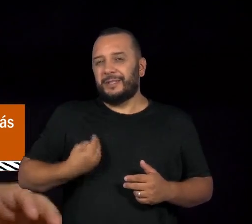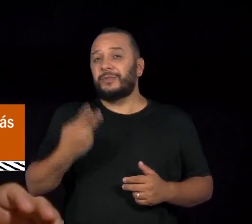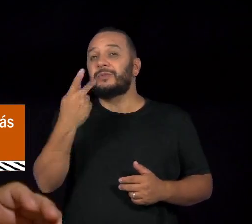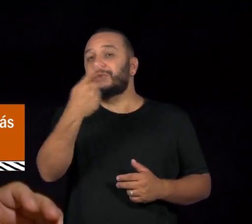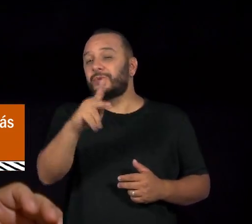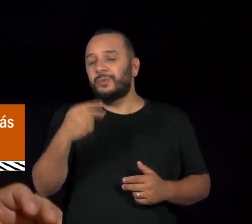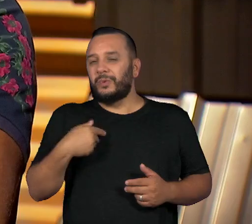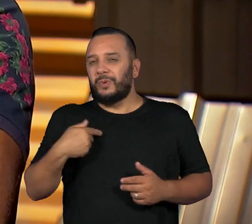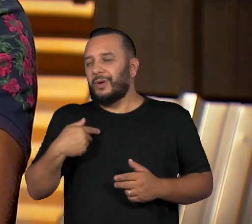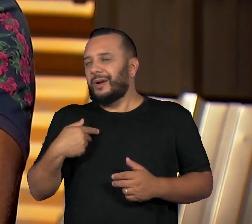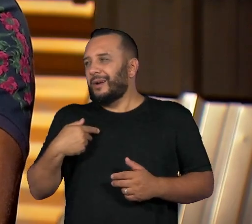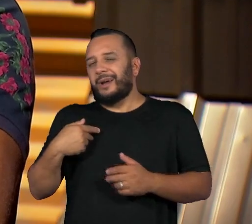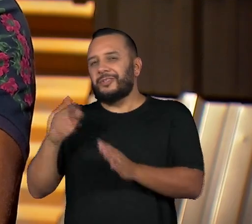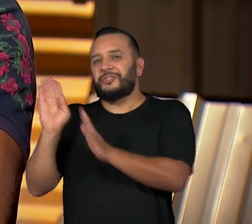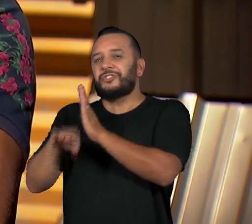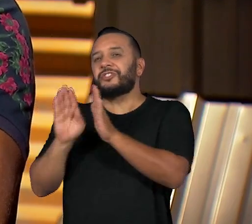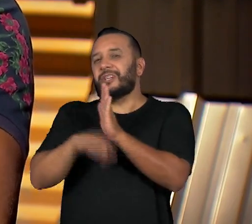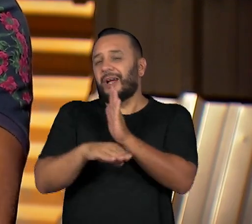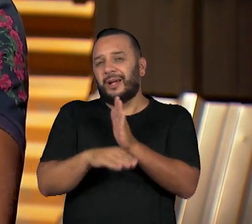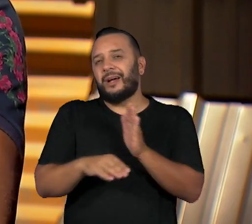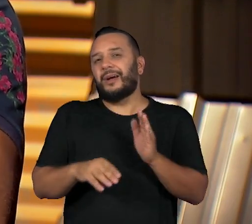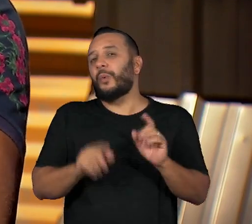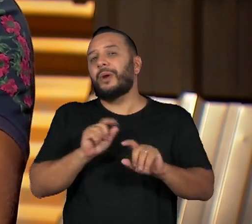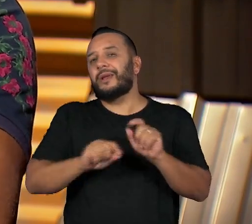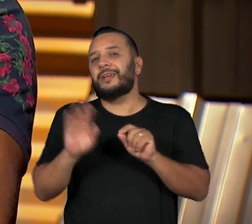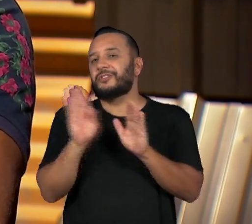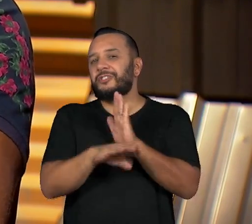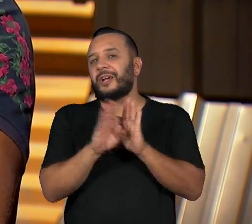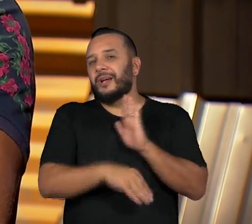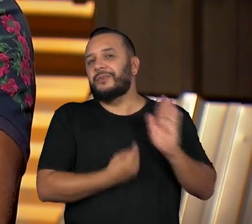que seria? A politicagem.